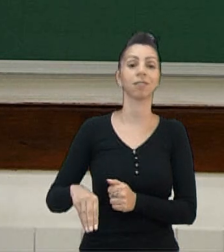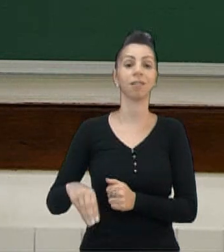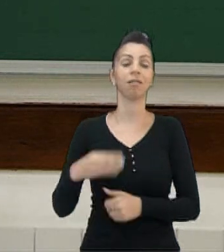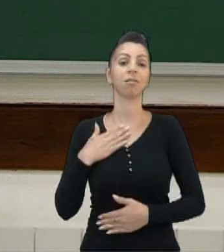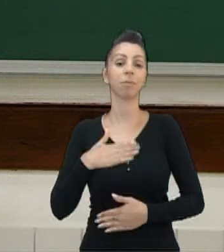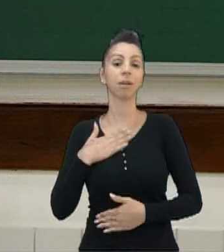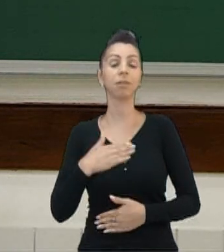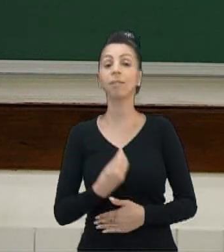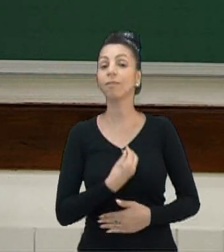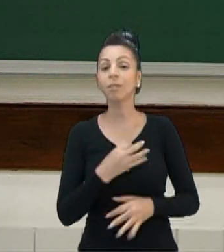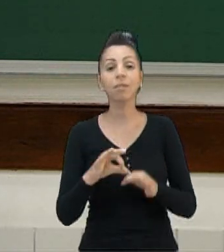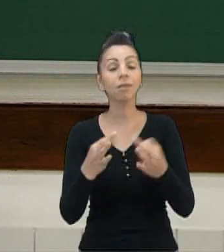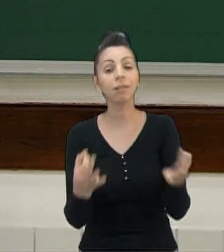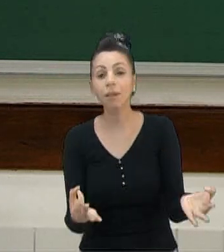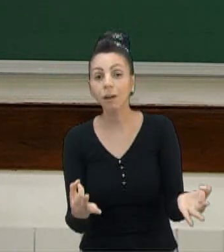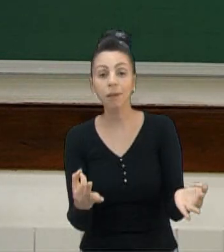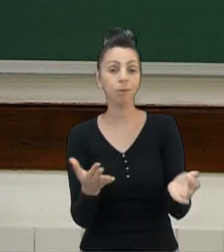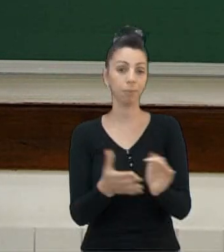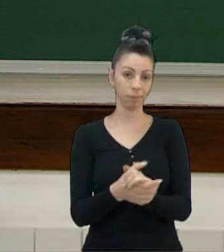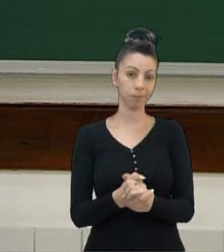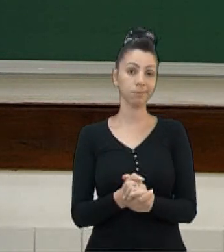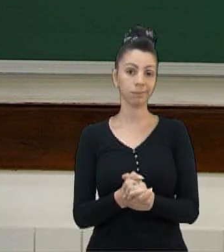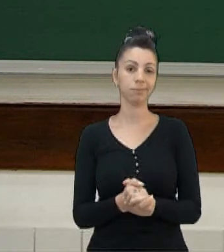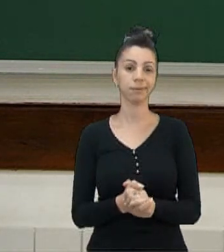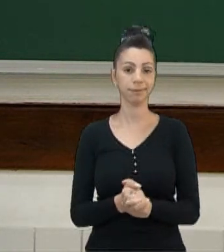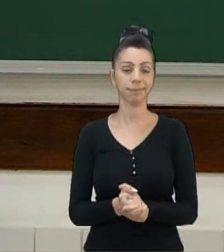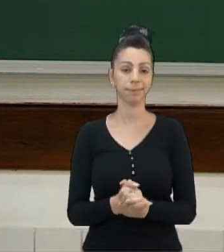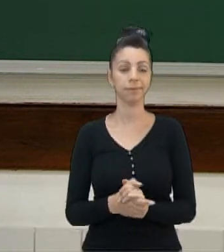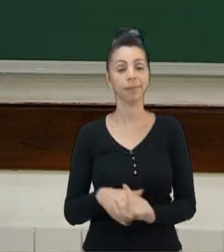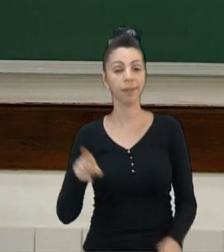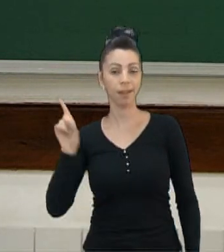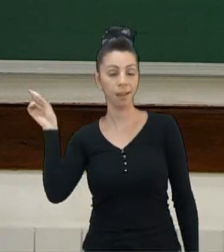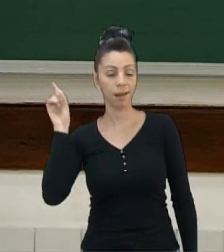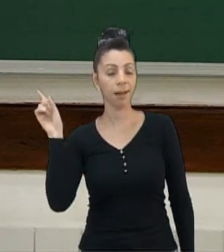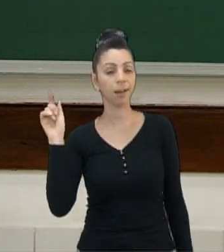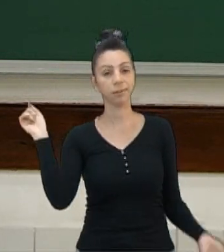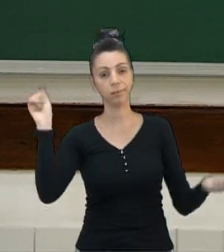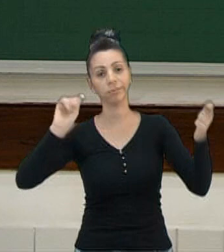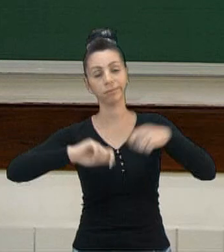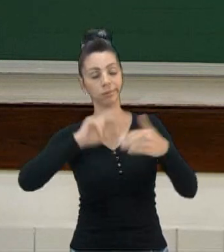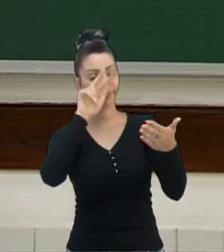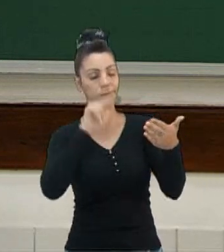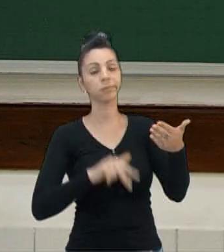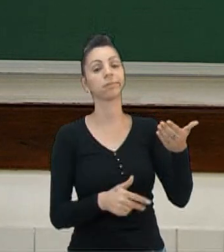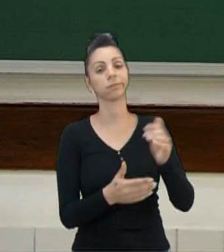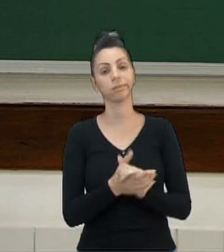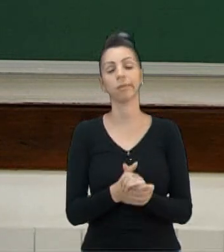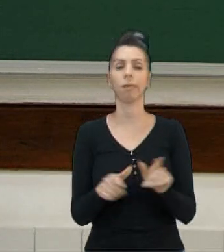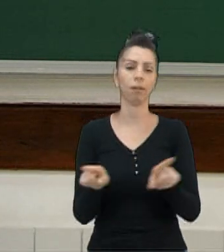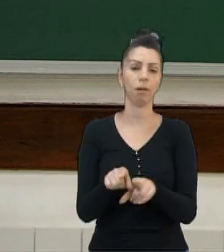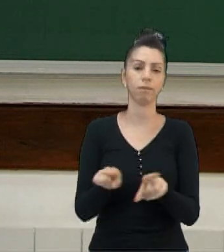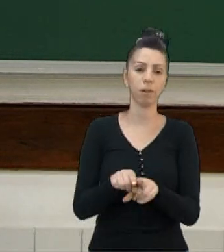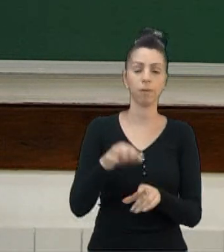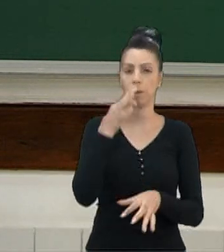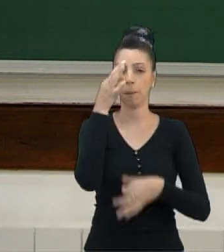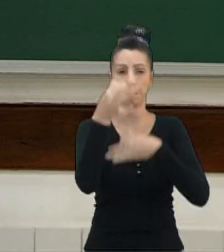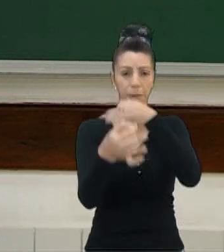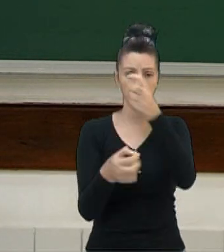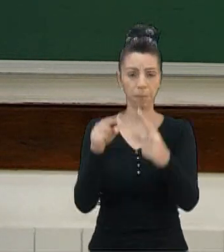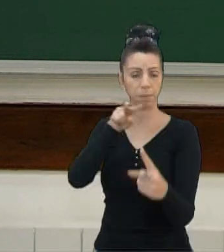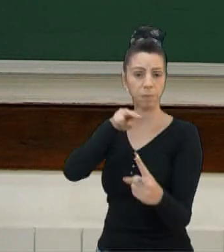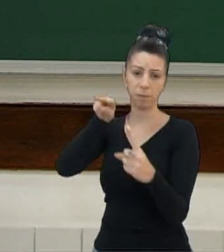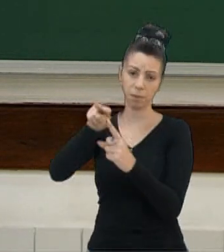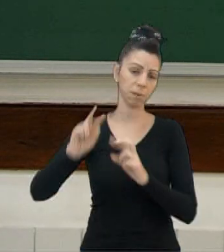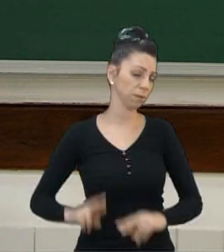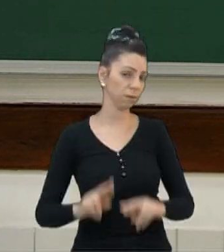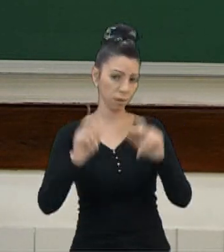prazeres simples da vida, tá certo? Então, essa é uma possível leitura do poema. Talvez você tenha outra também, mas nesse sentido, a